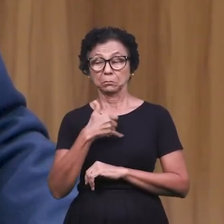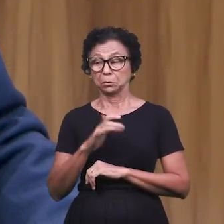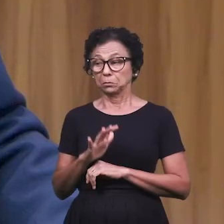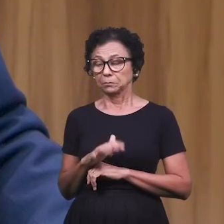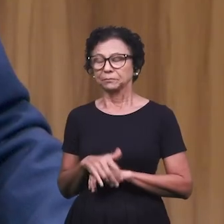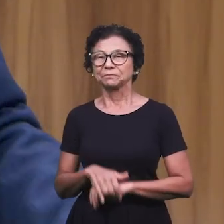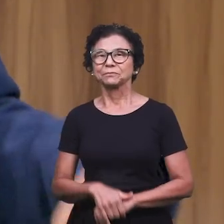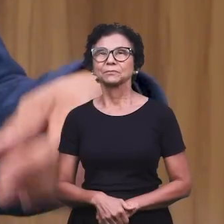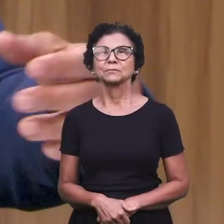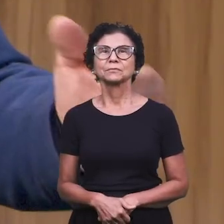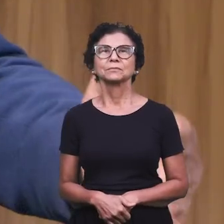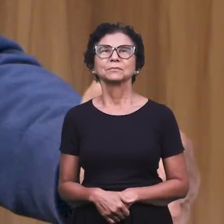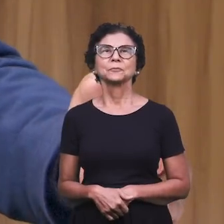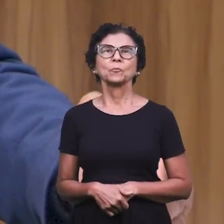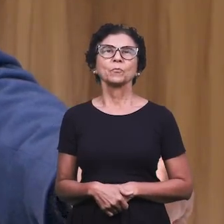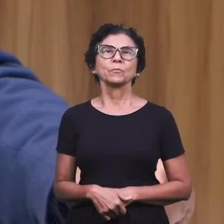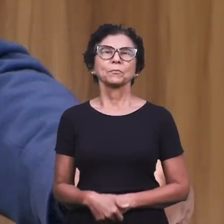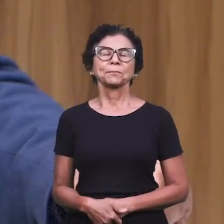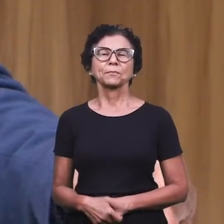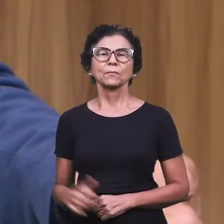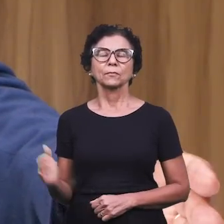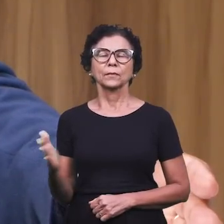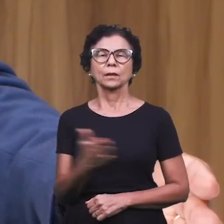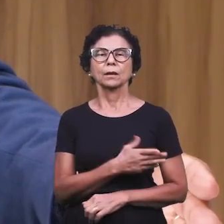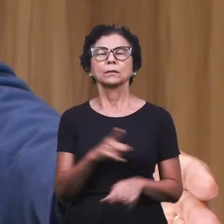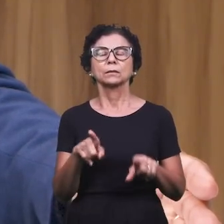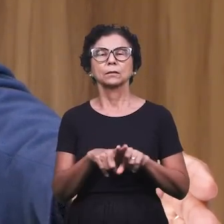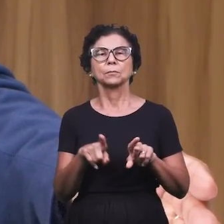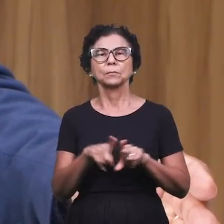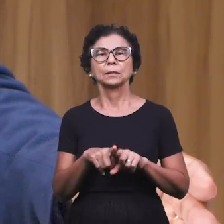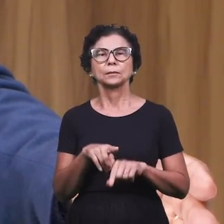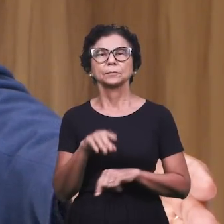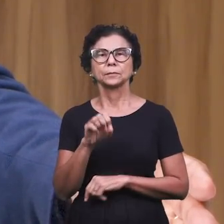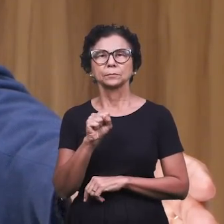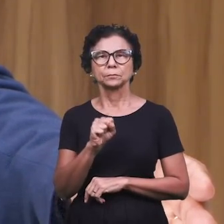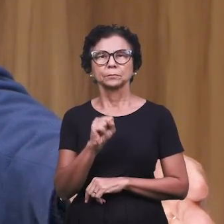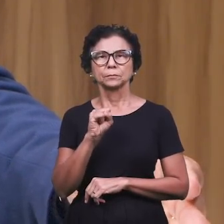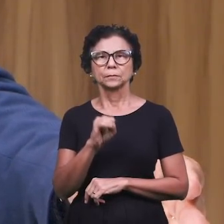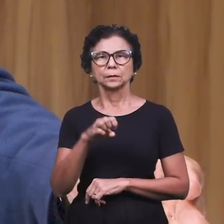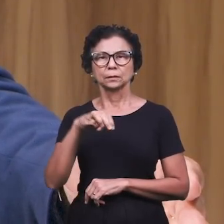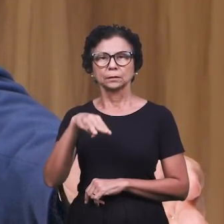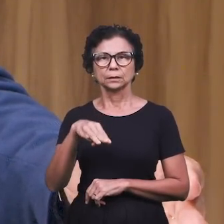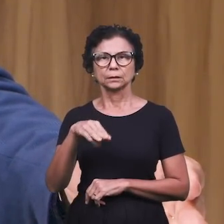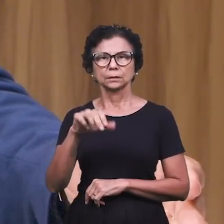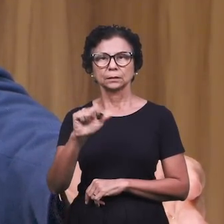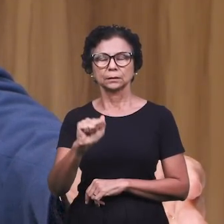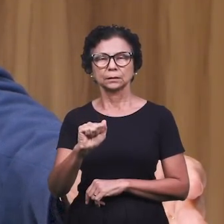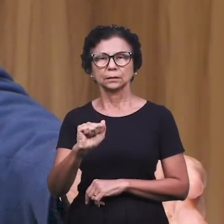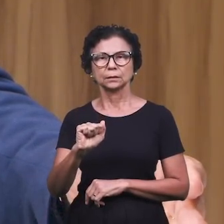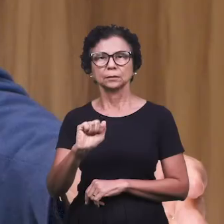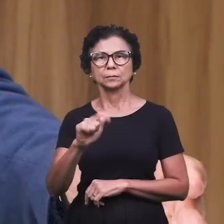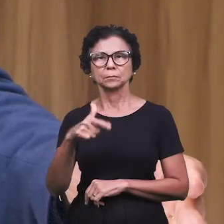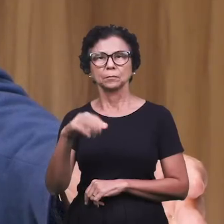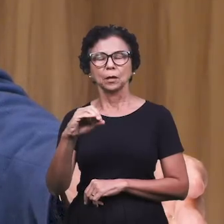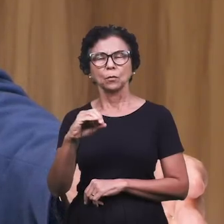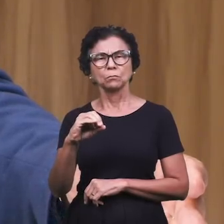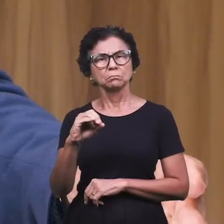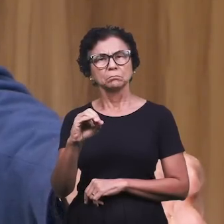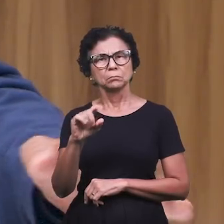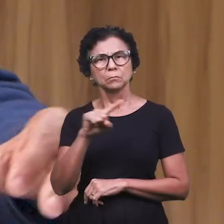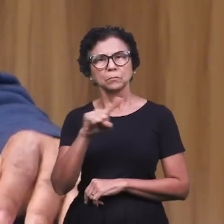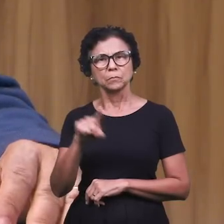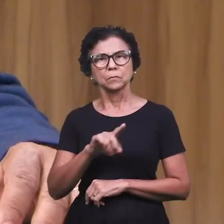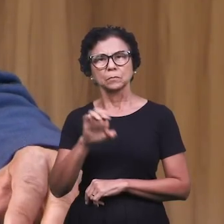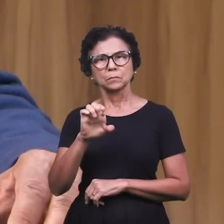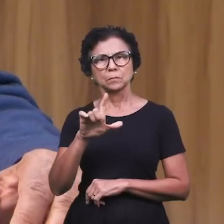essa experiência. Aí nós temos Simão, o Zelote, né? Simão, o Zelote, que também, a Bíblia não dá muita informação sobre ele, não.